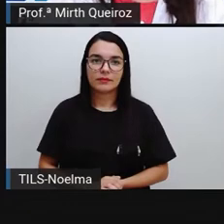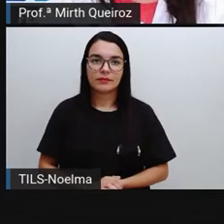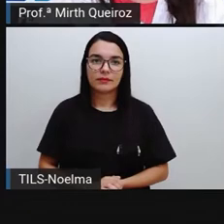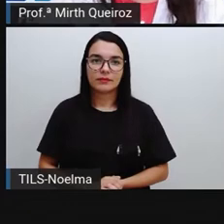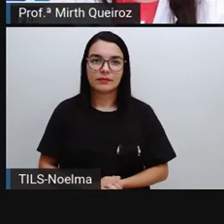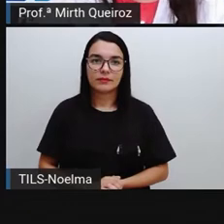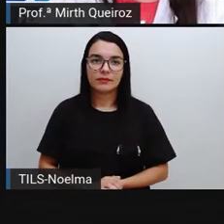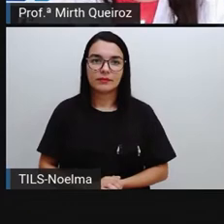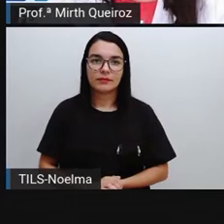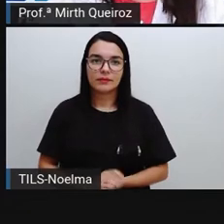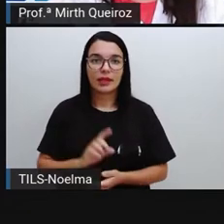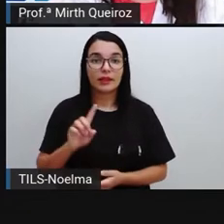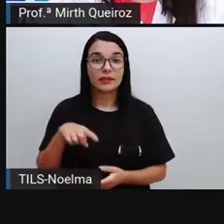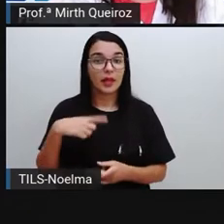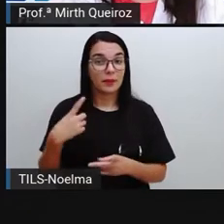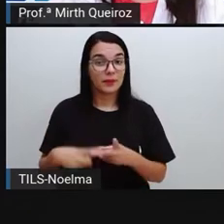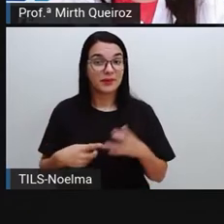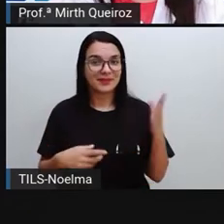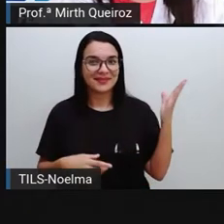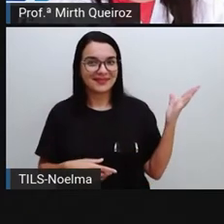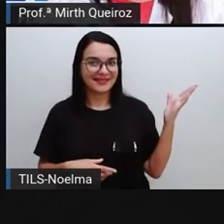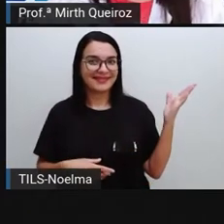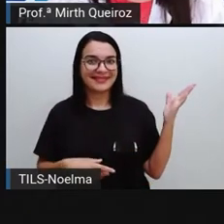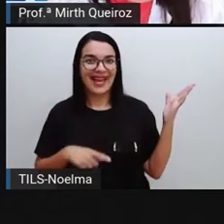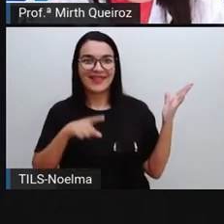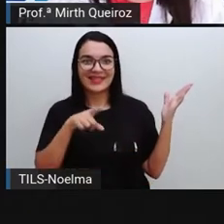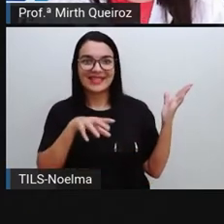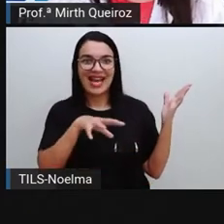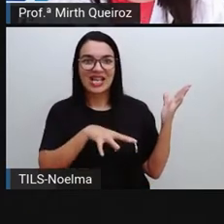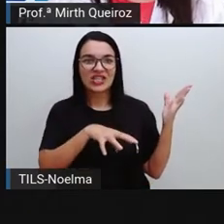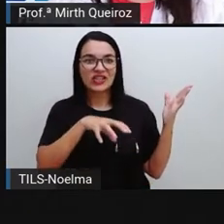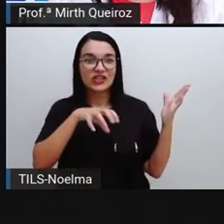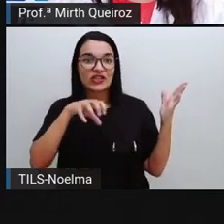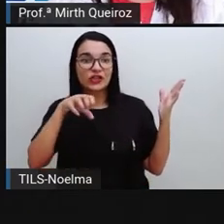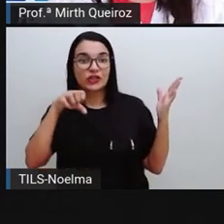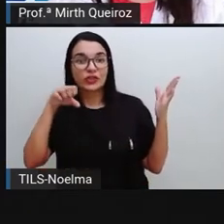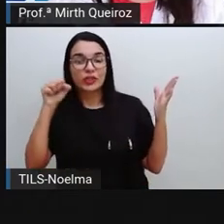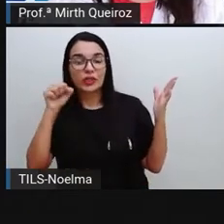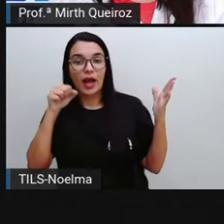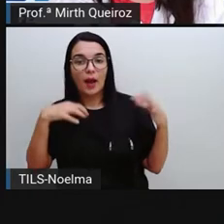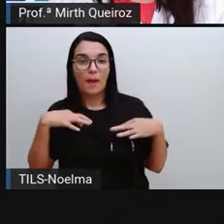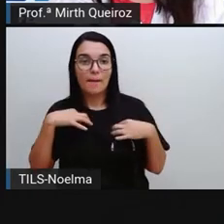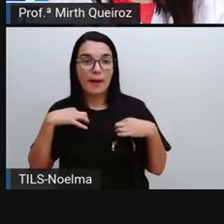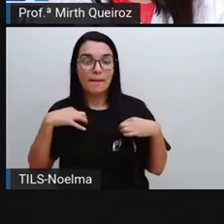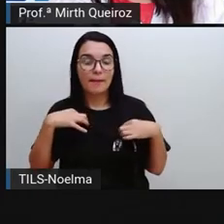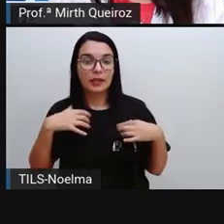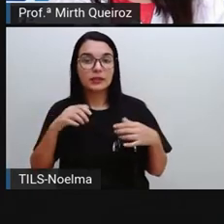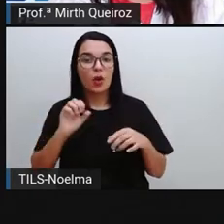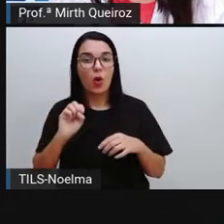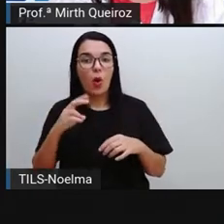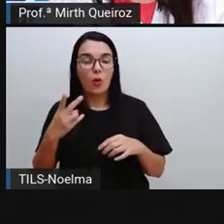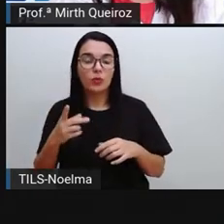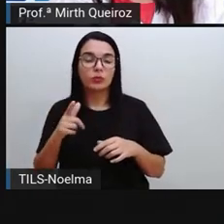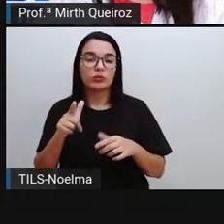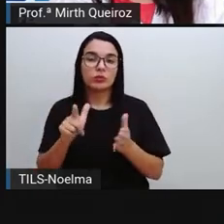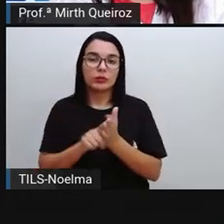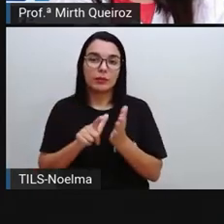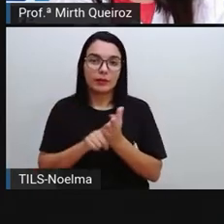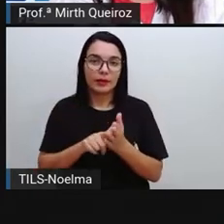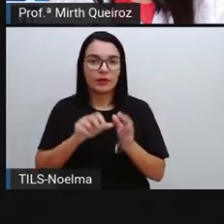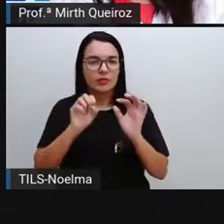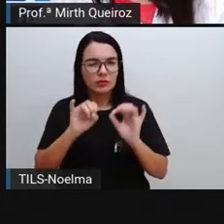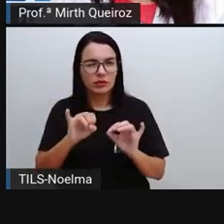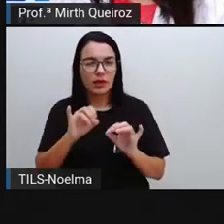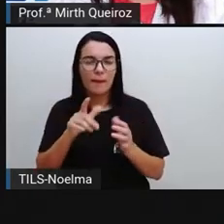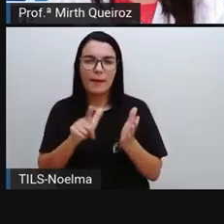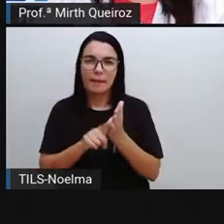E depois, retire o tecido ou o papel sobre a gravura com calma, viu? Porque se for um papel,